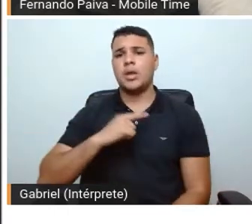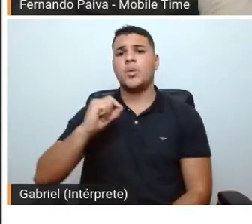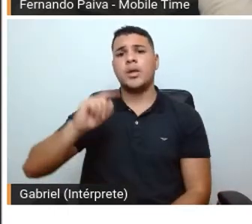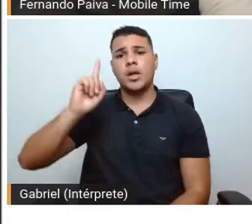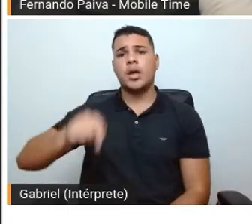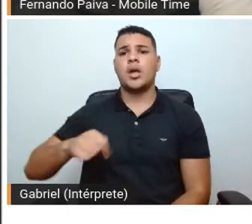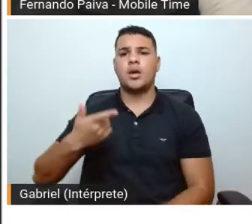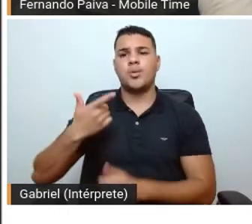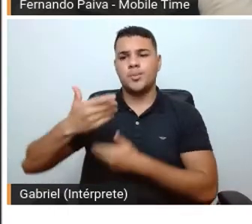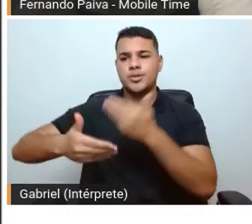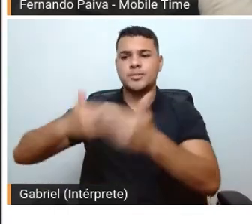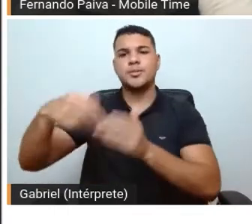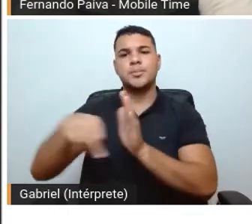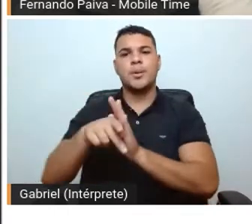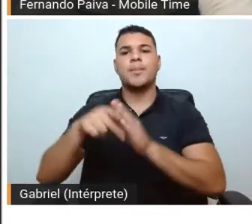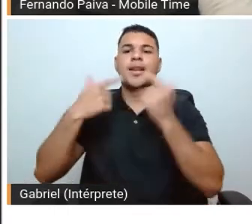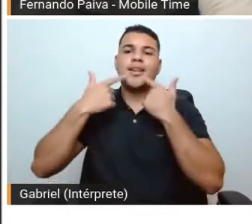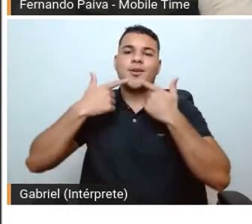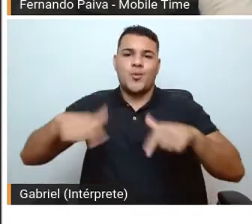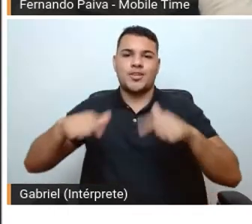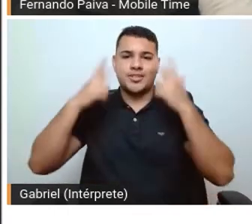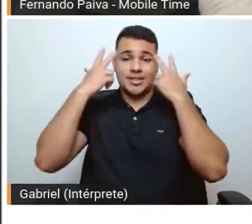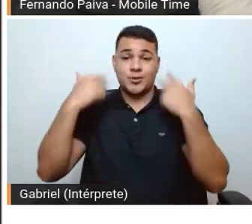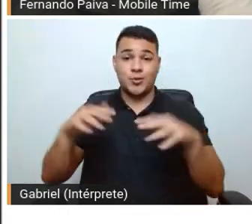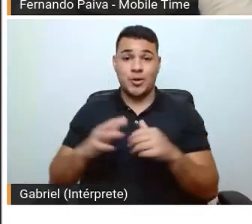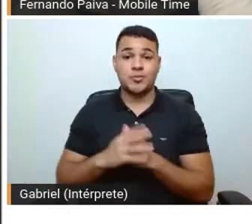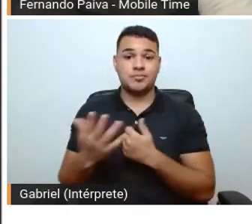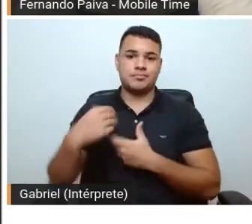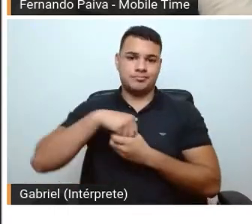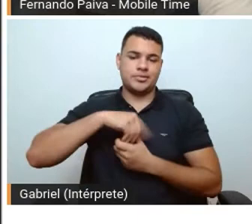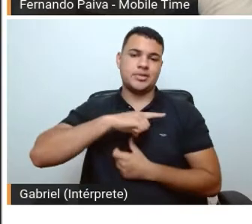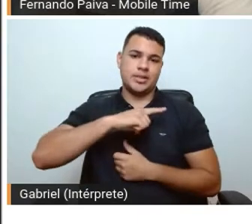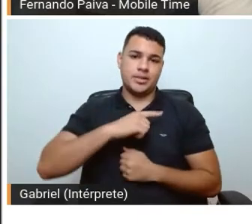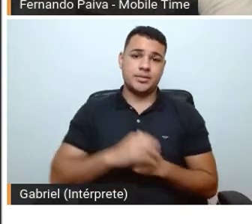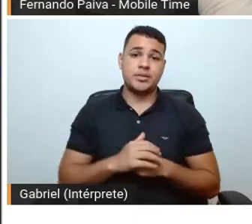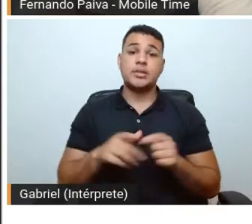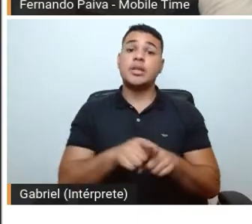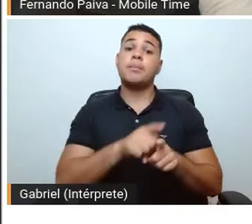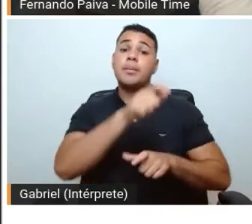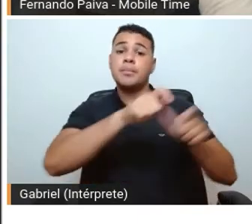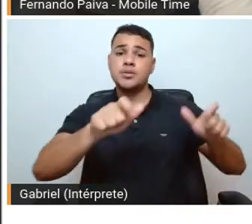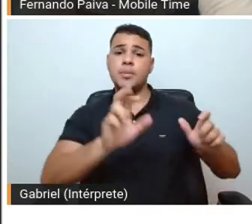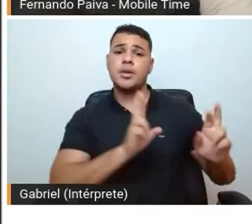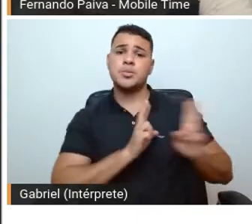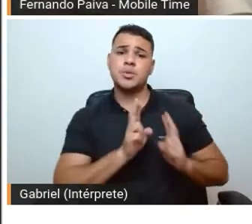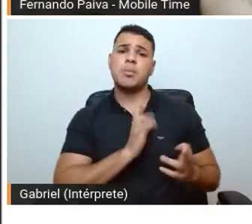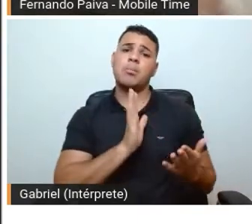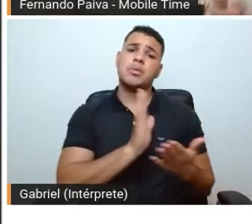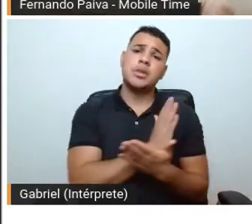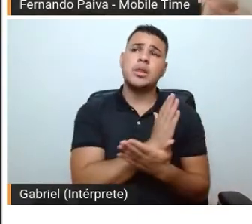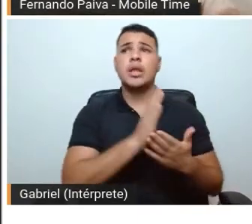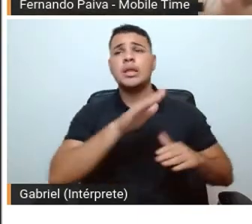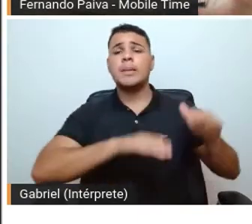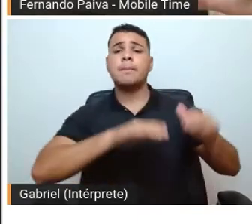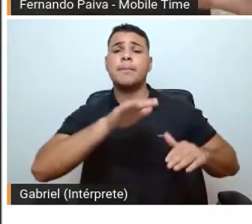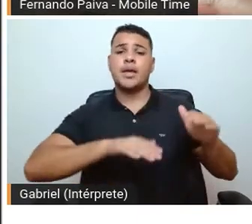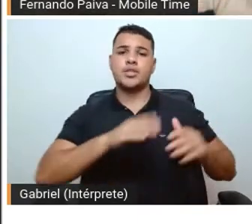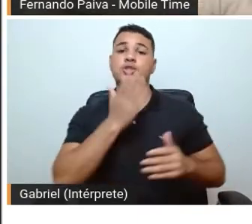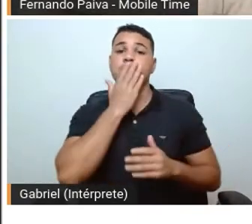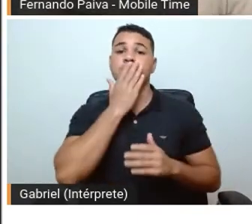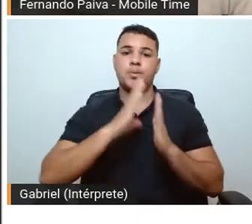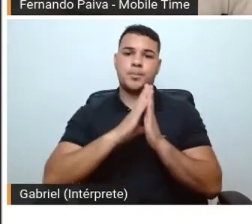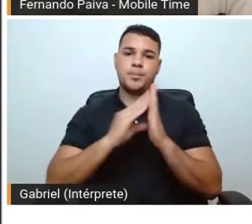gás natural há também uma quantidade razoável diz que varia conforme o projeto e agora que você pega as